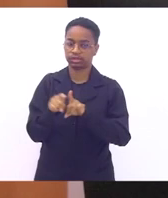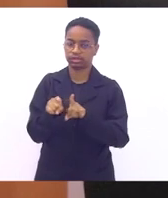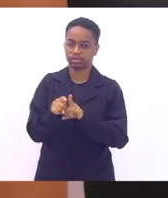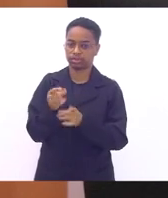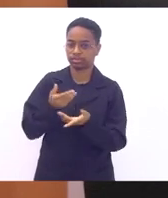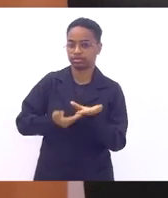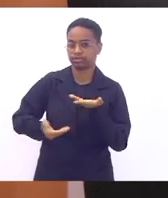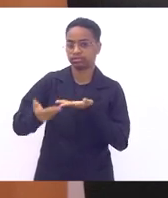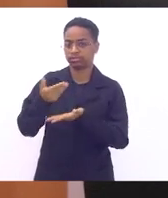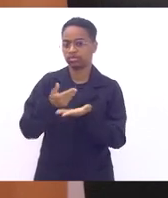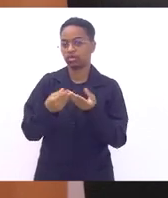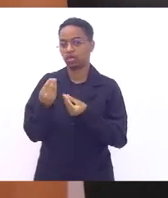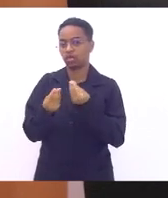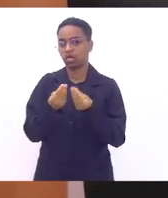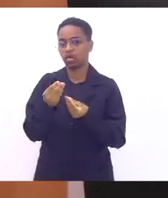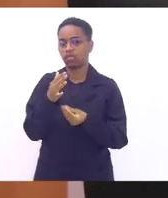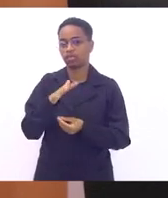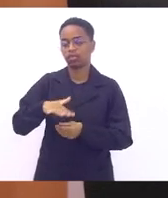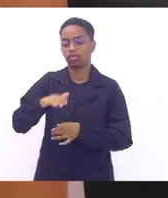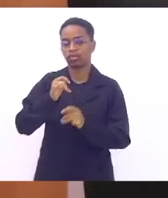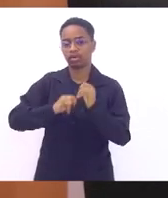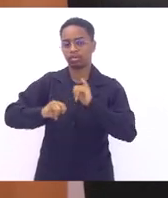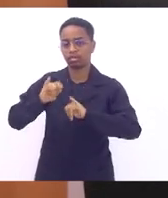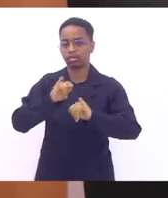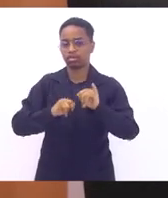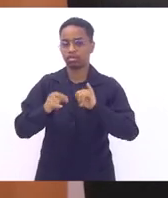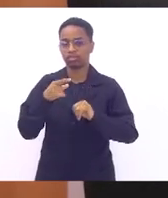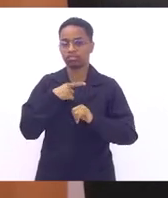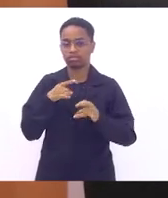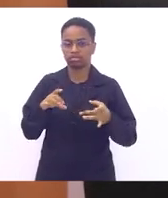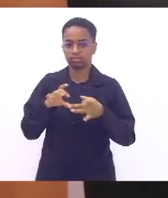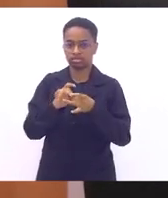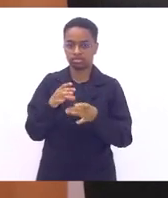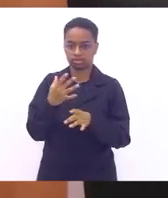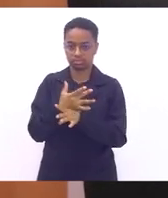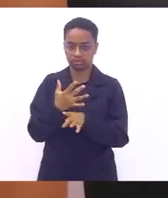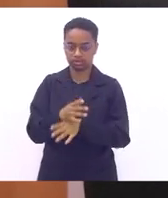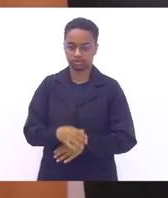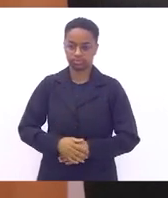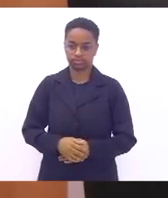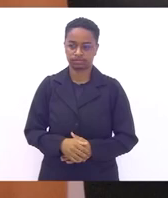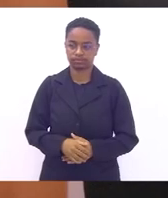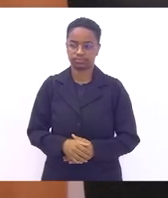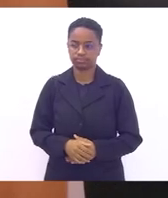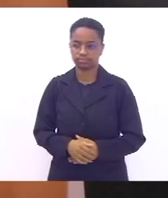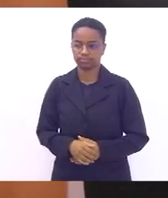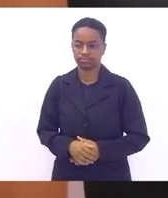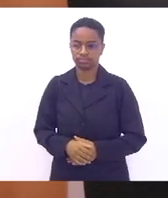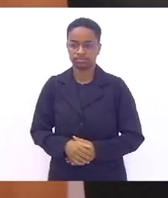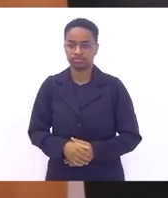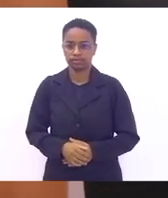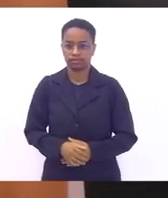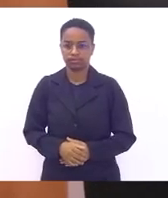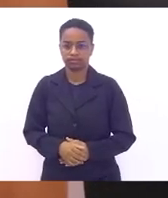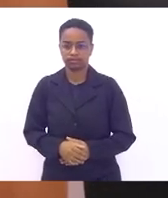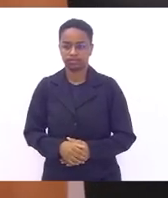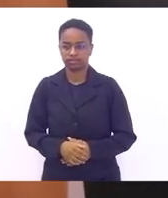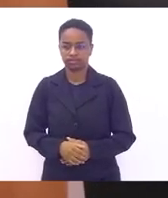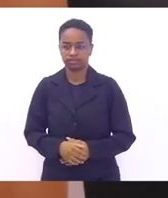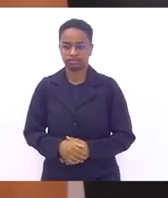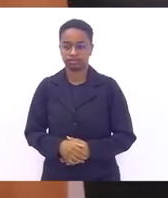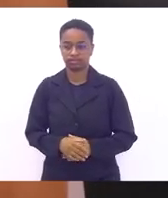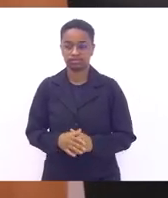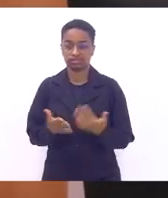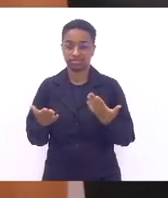inteirar dos laboratórios que compõem o seu município, né? Então, a gente tem... Não sei se ficou meio fora